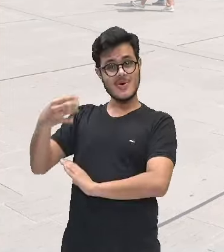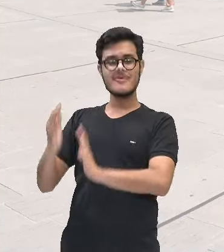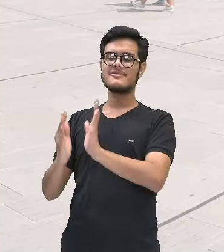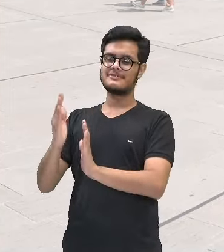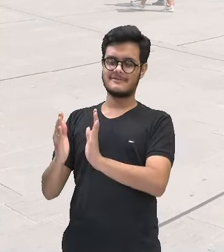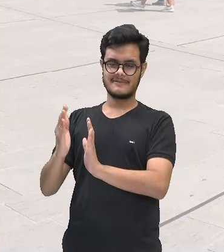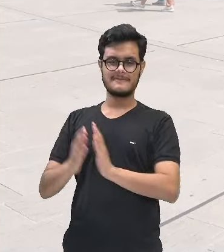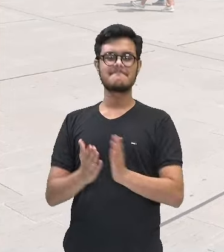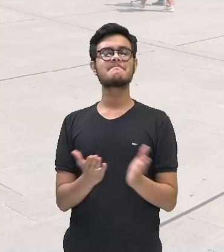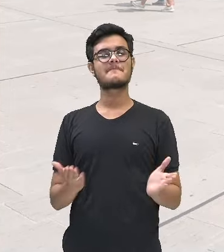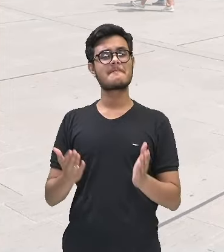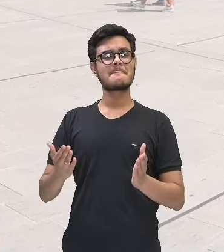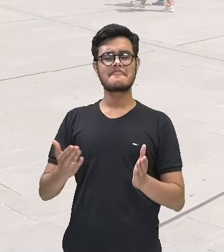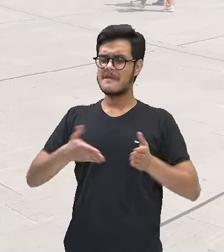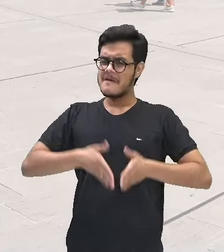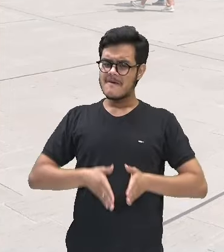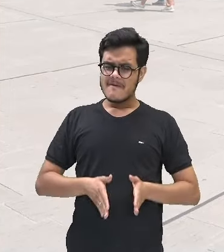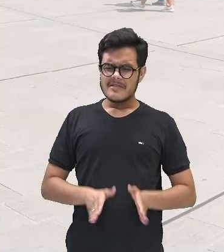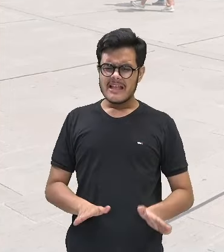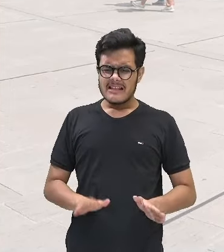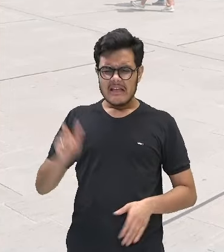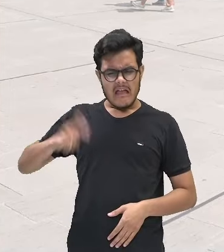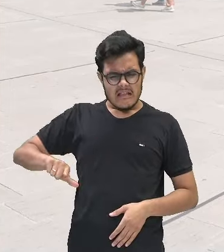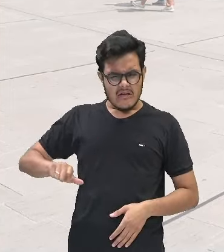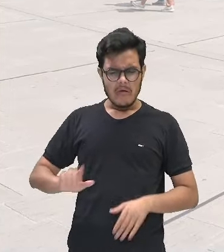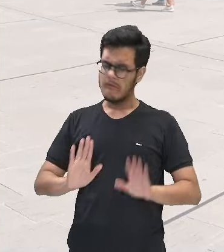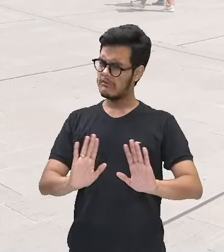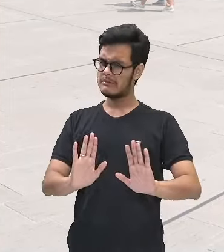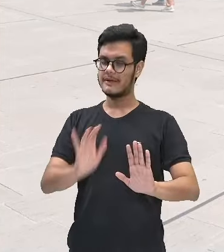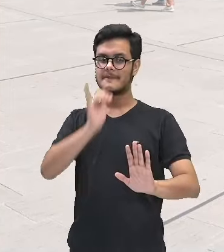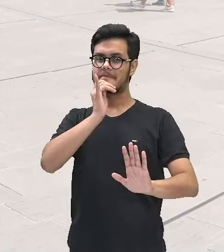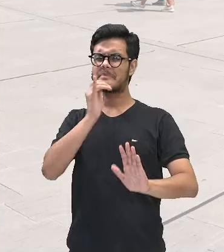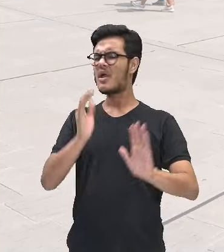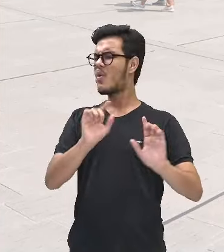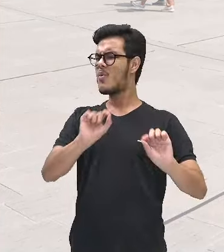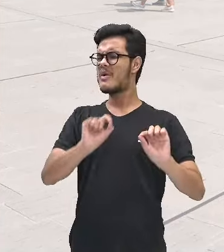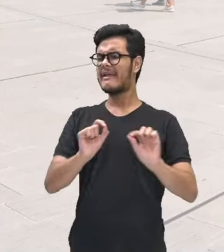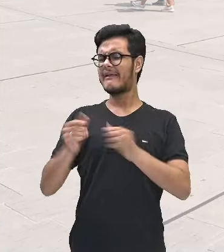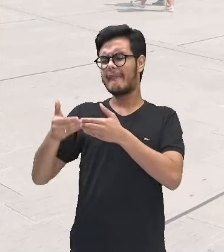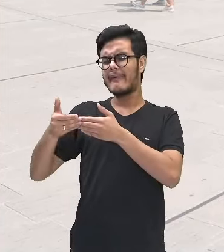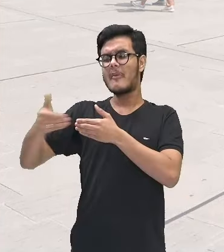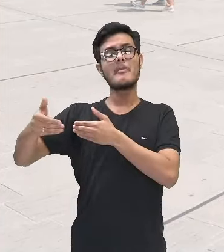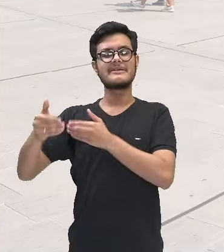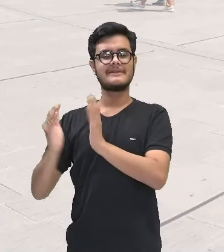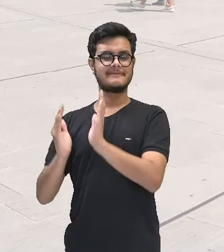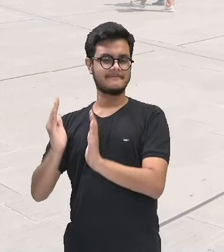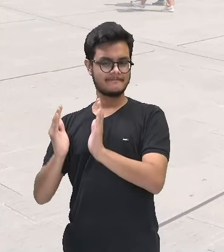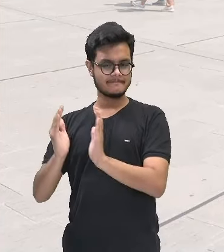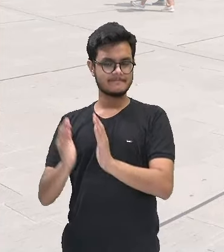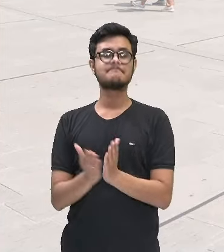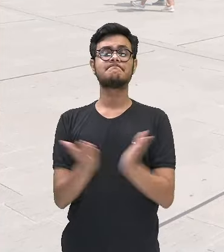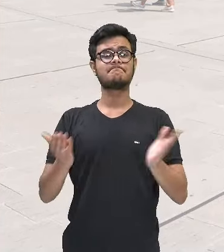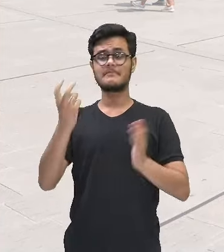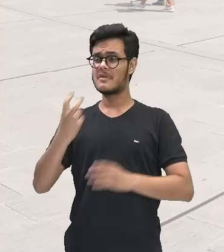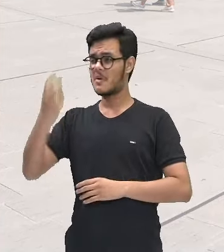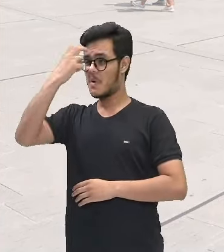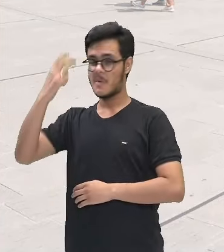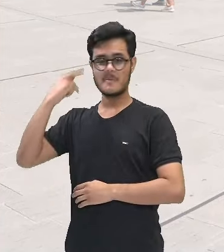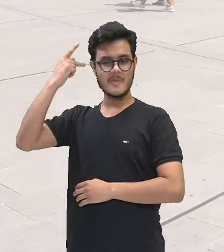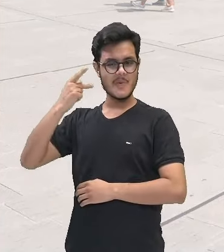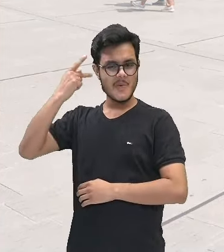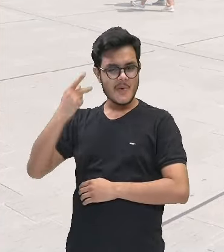é a pessoa nascer novamente, mas quem é que vai nascer? O que vai nascer? Vai ser justamente a cultura, a